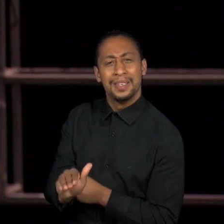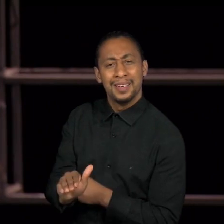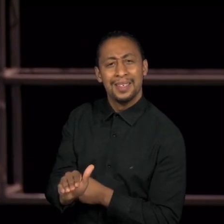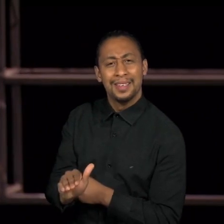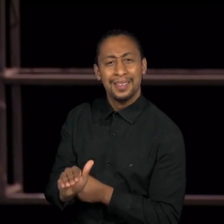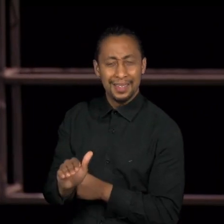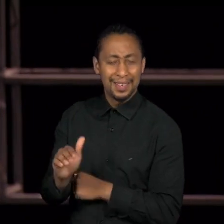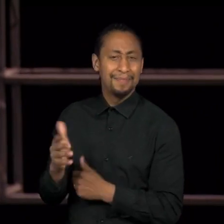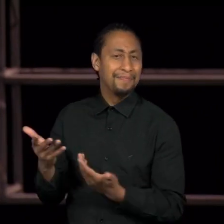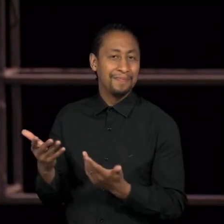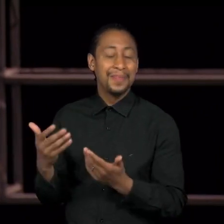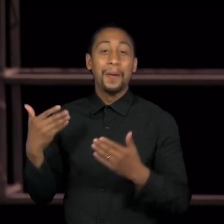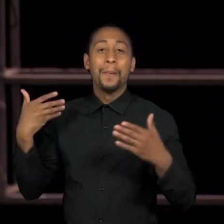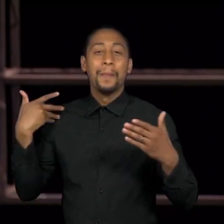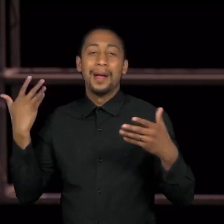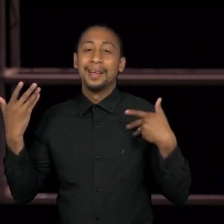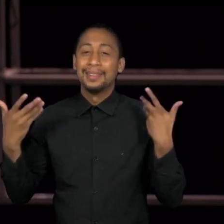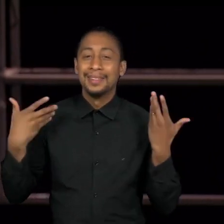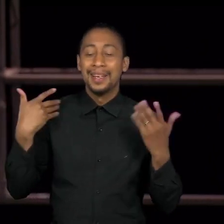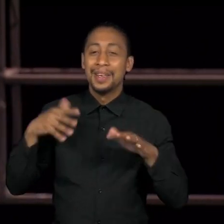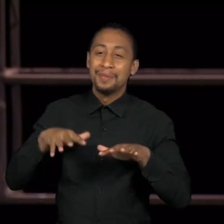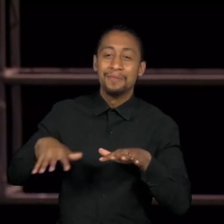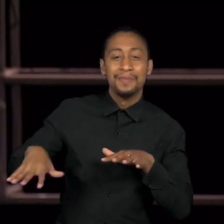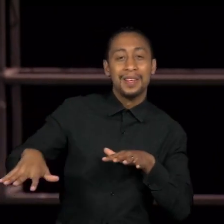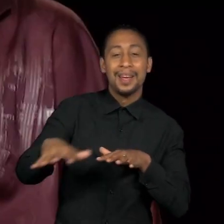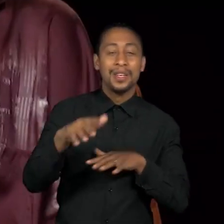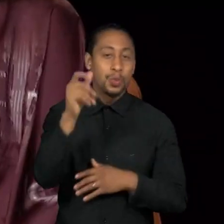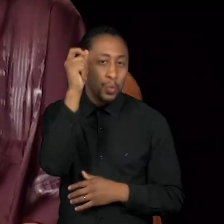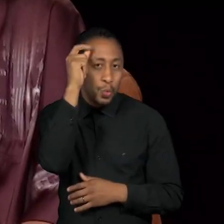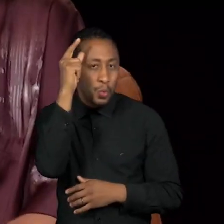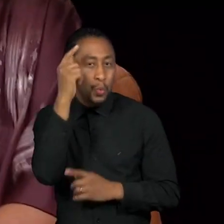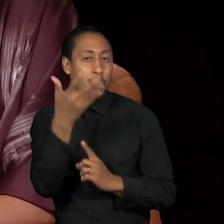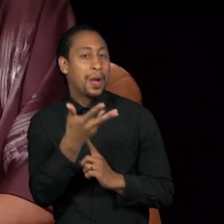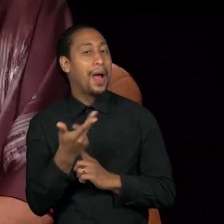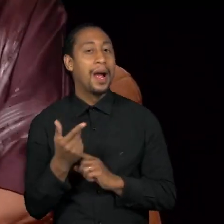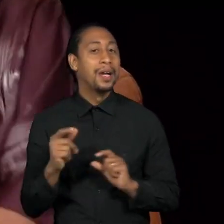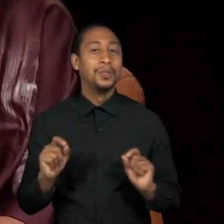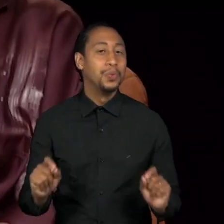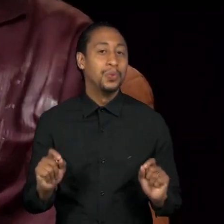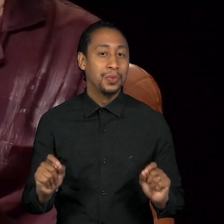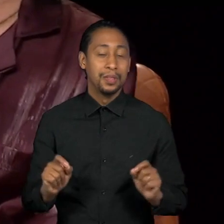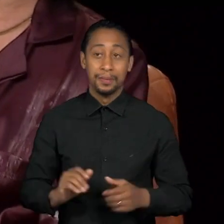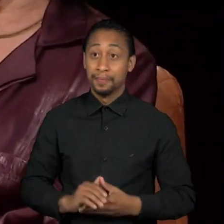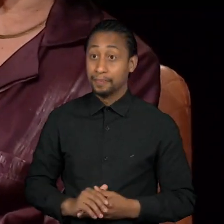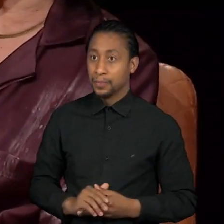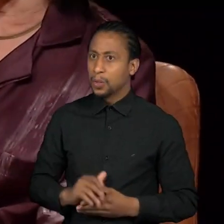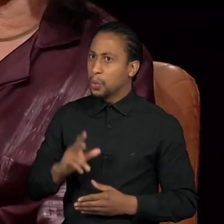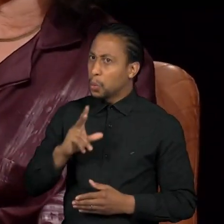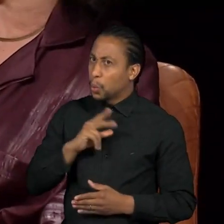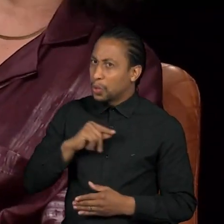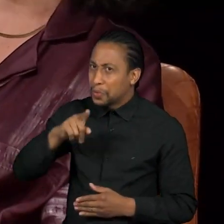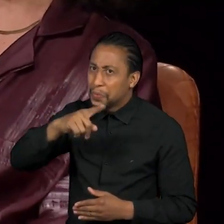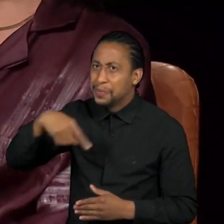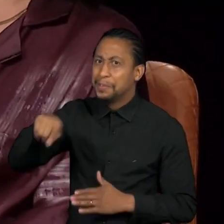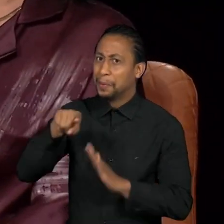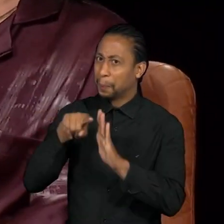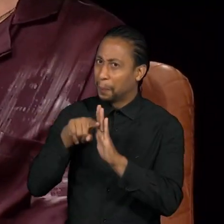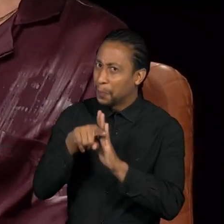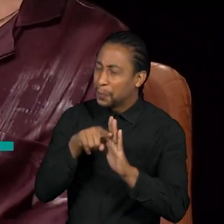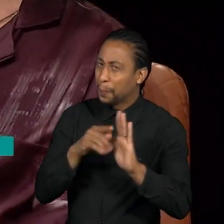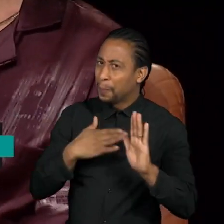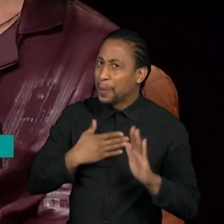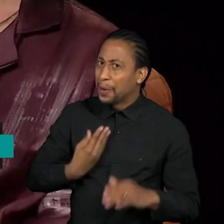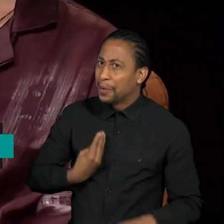primeiros passeios culturais, artísticos? Nossa, que pesquisa vocês fizeram!